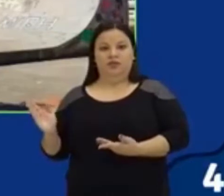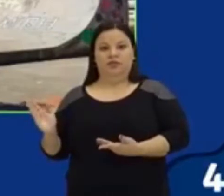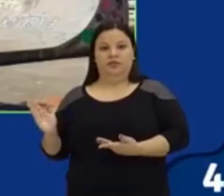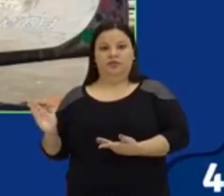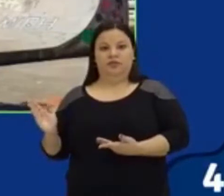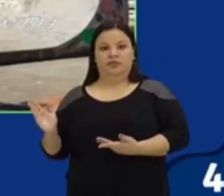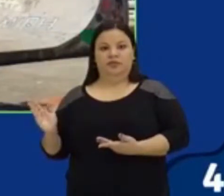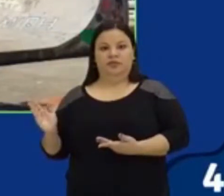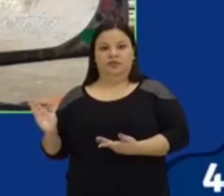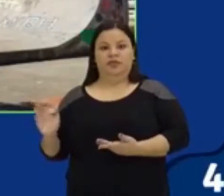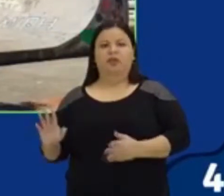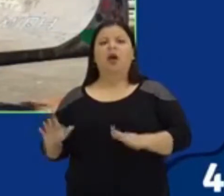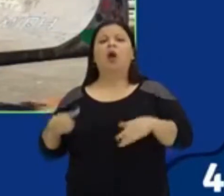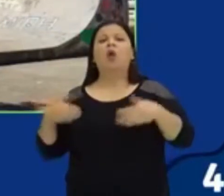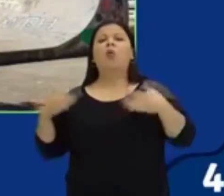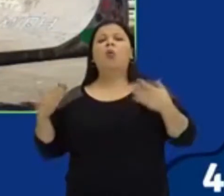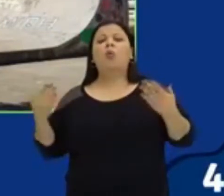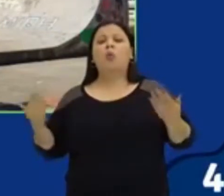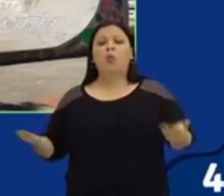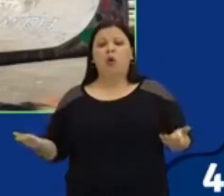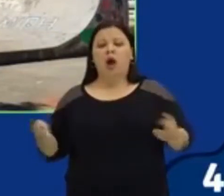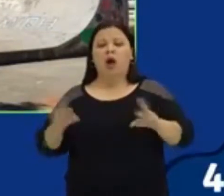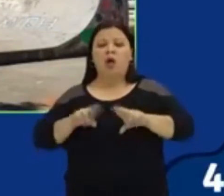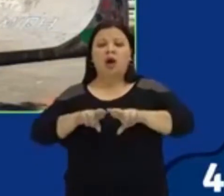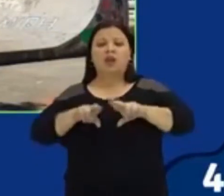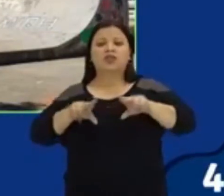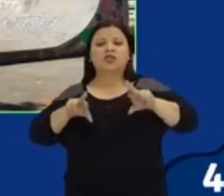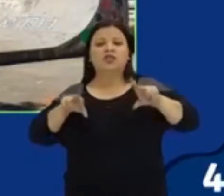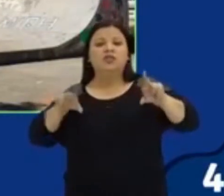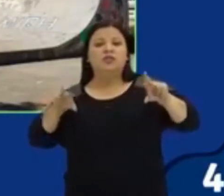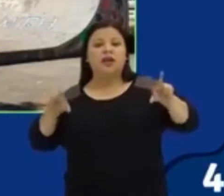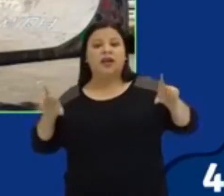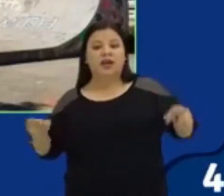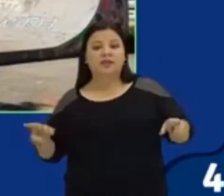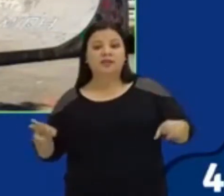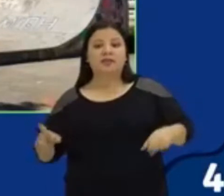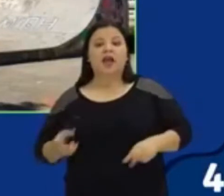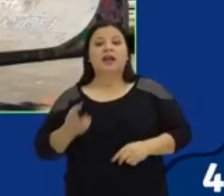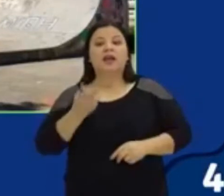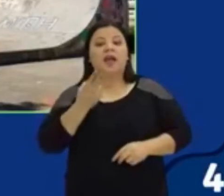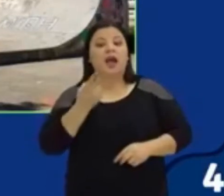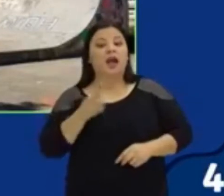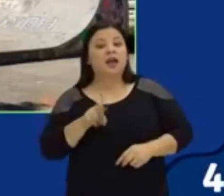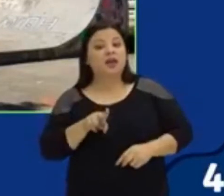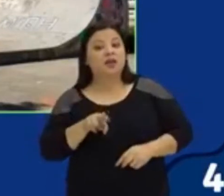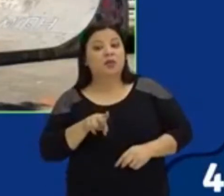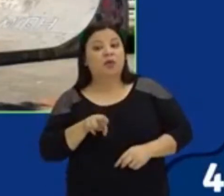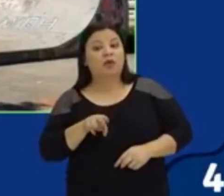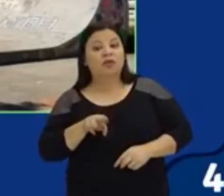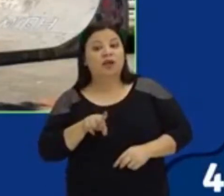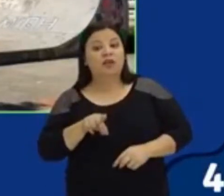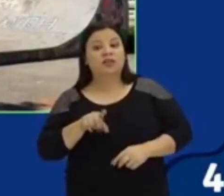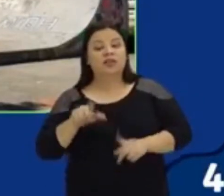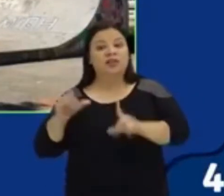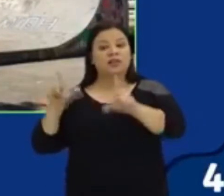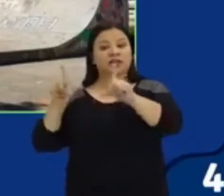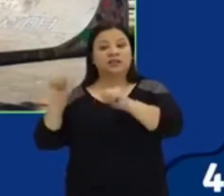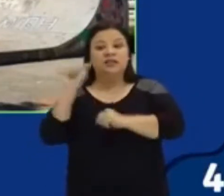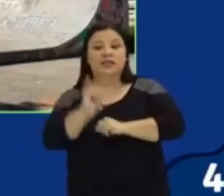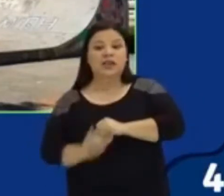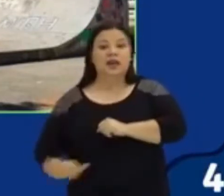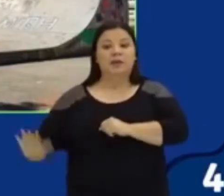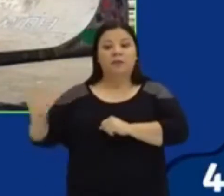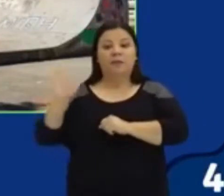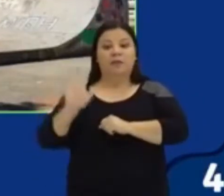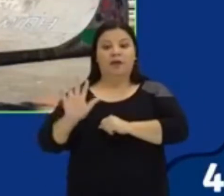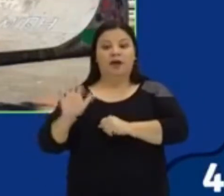entender um pouquinho aqui, ó. Qual a diferença e qual a semelhança entre essas duas imagens aqui que nós temos, né? No caso, nós